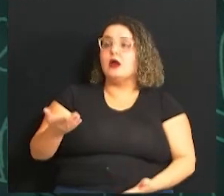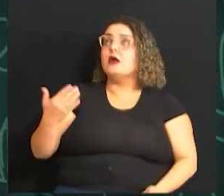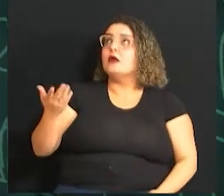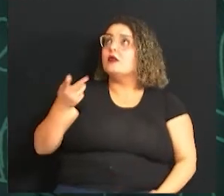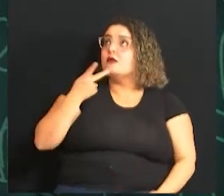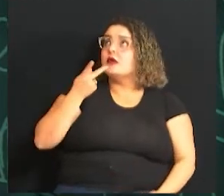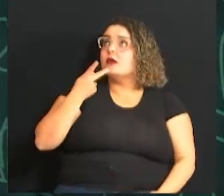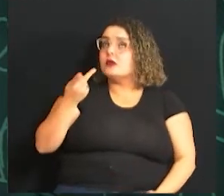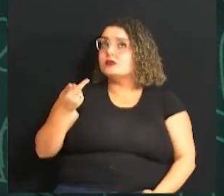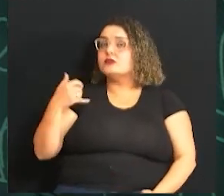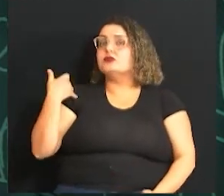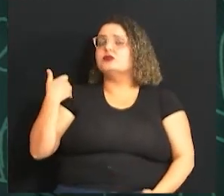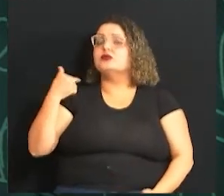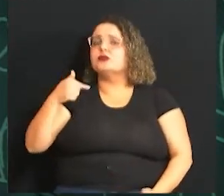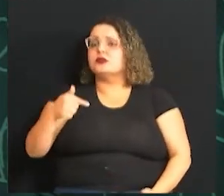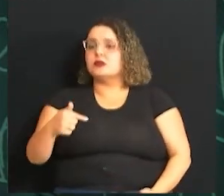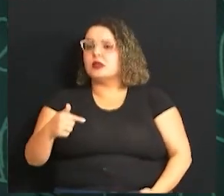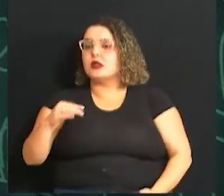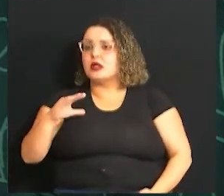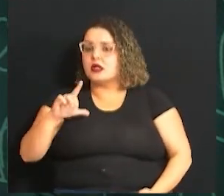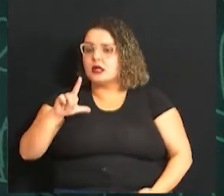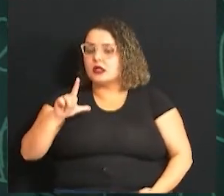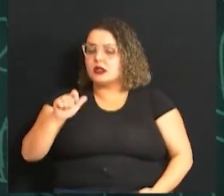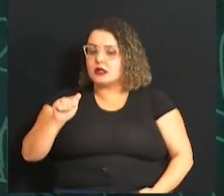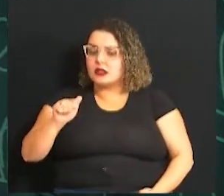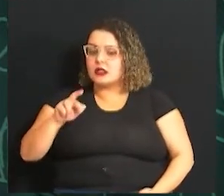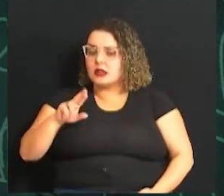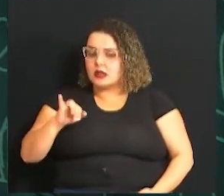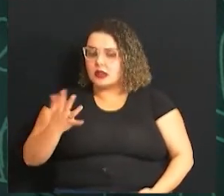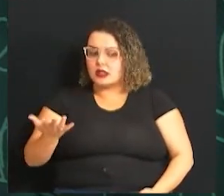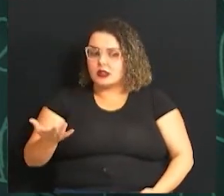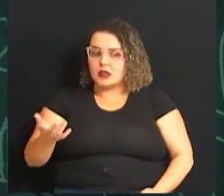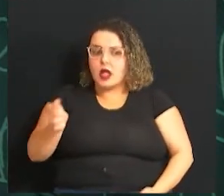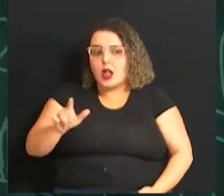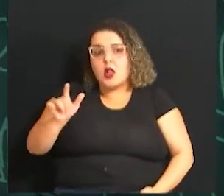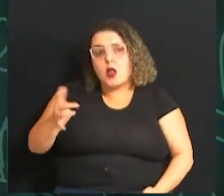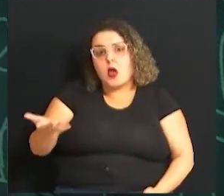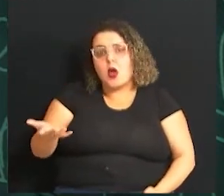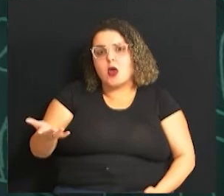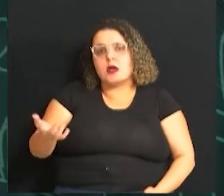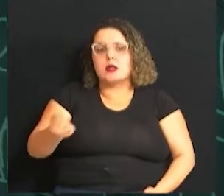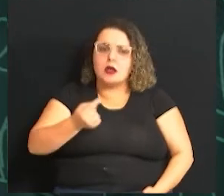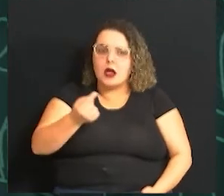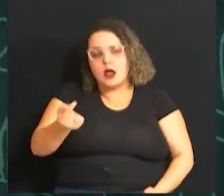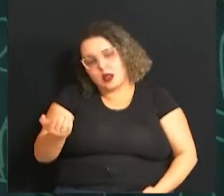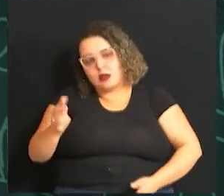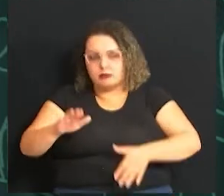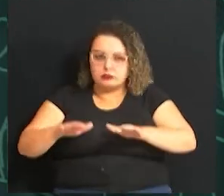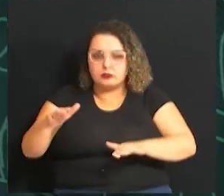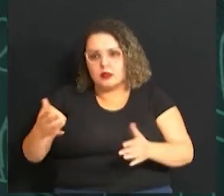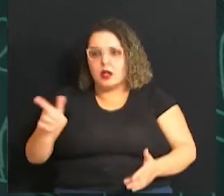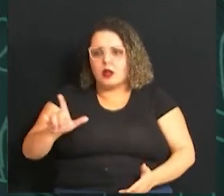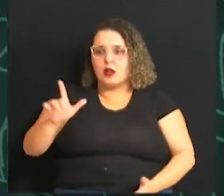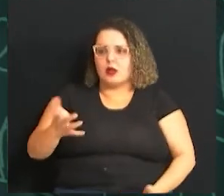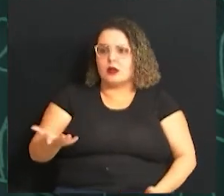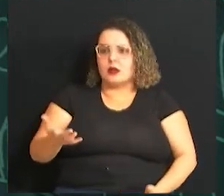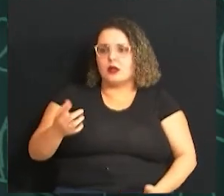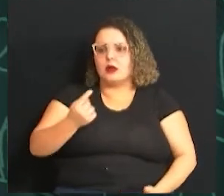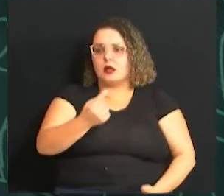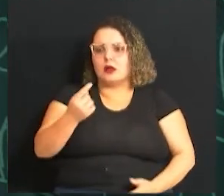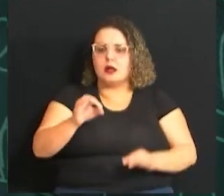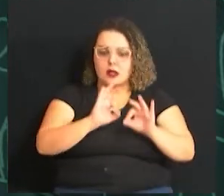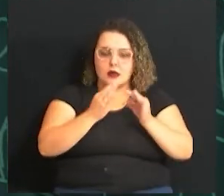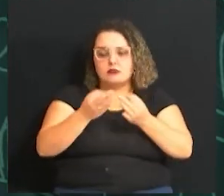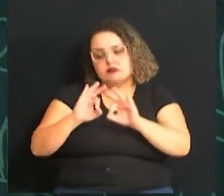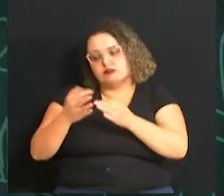troca. Tá, e você falou a partir dos 7 anos, Clary. Bom, é evidente que não é, cada caso é um caso,